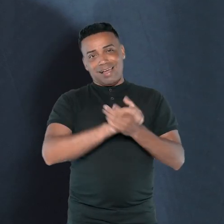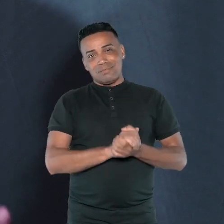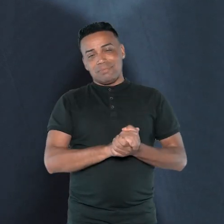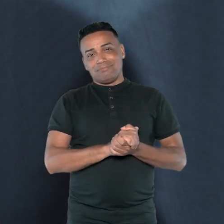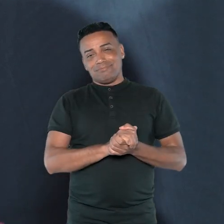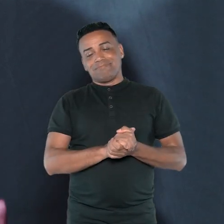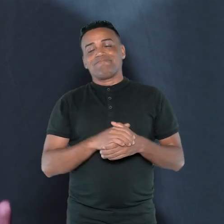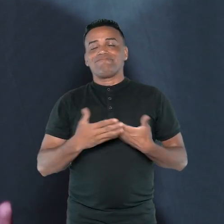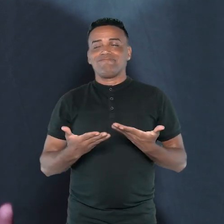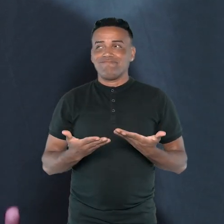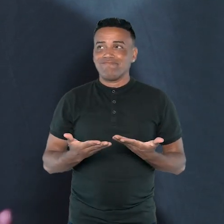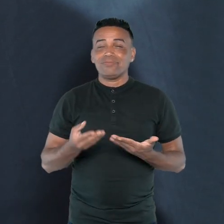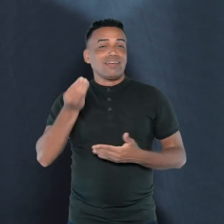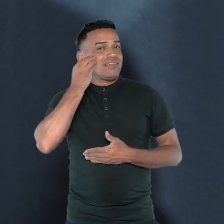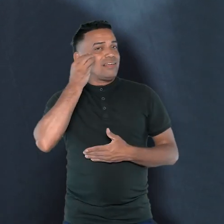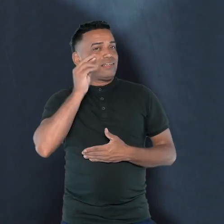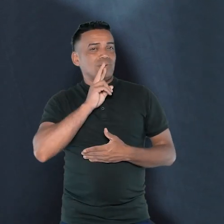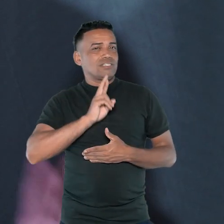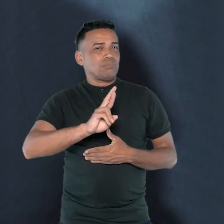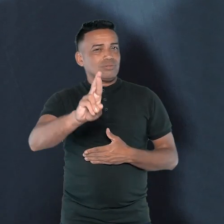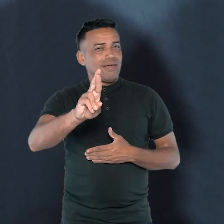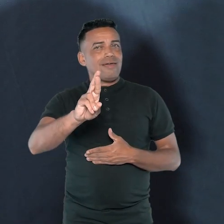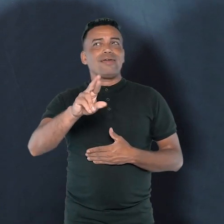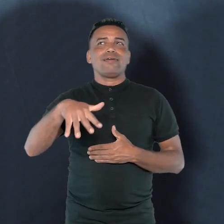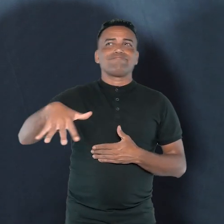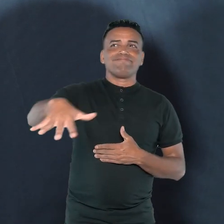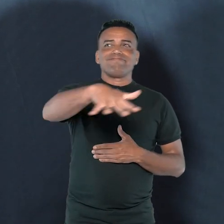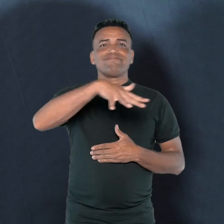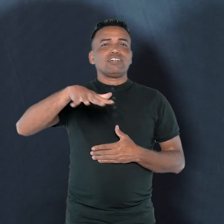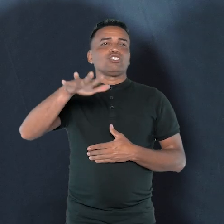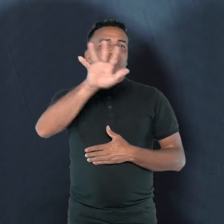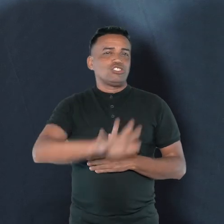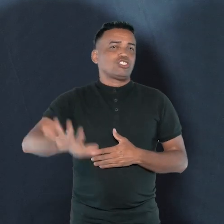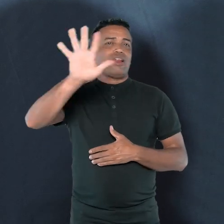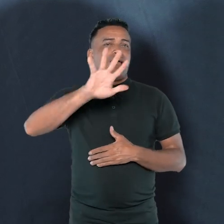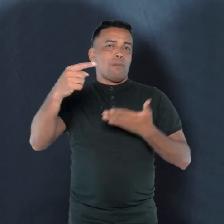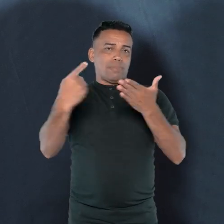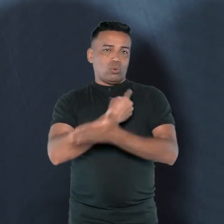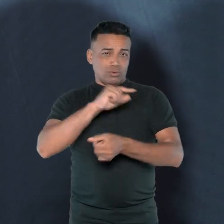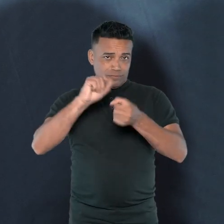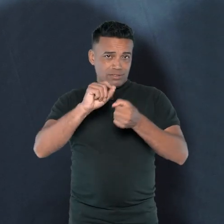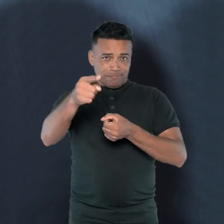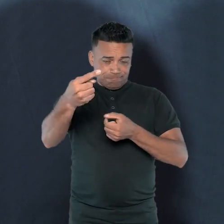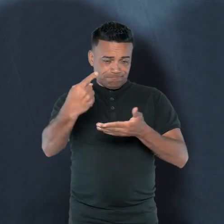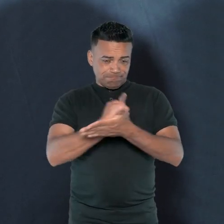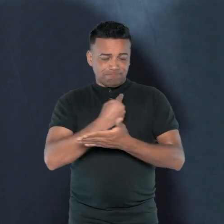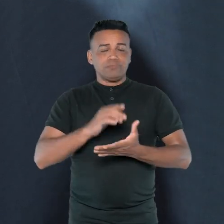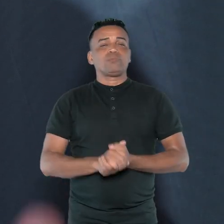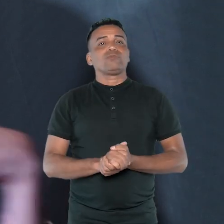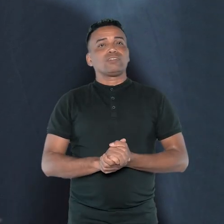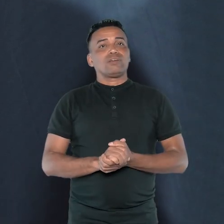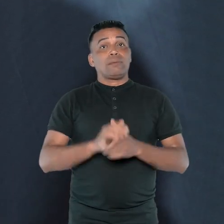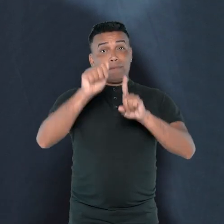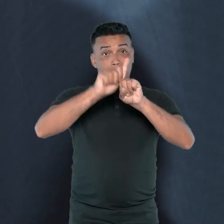Então, assim, tentando responder, fazer um panorama assim, sobre a sua pergunta. No